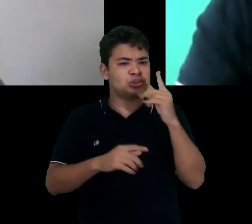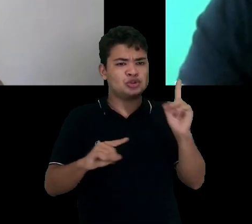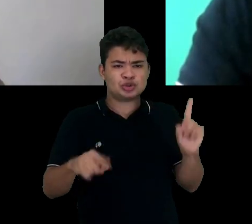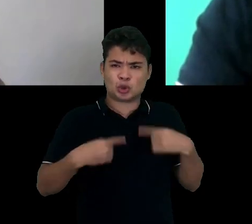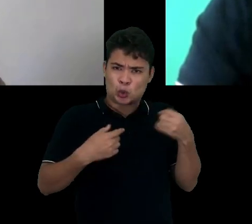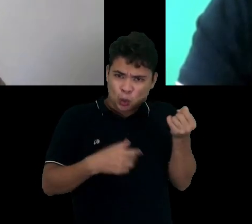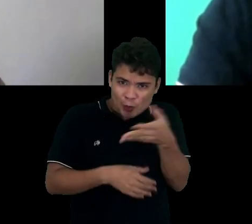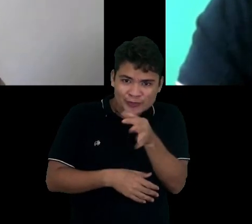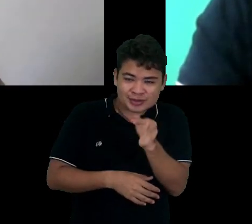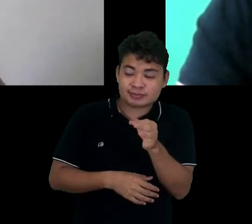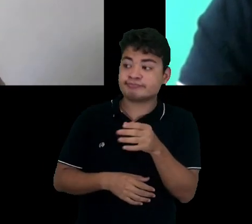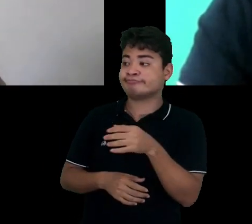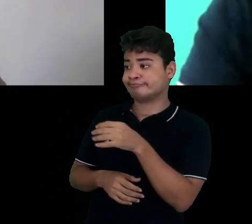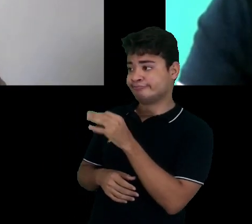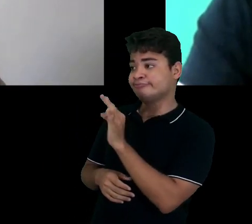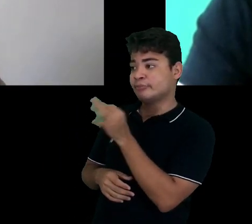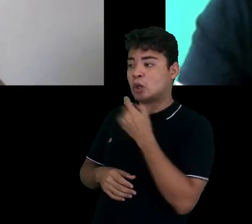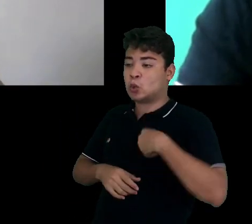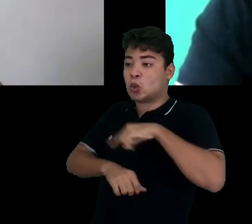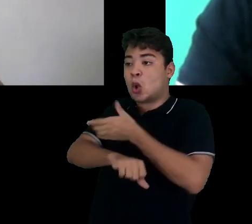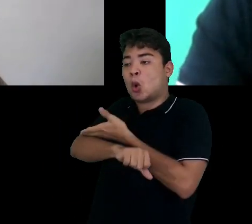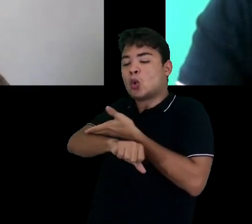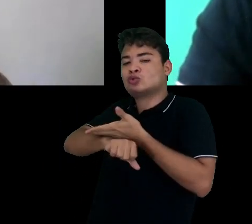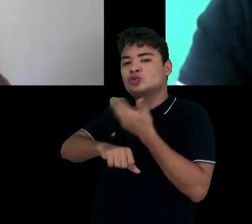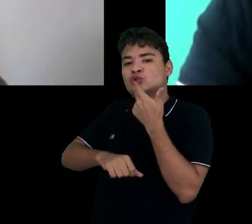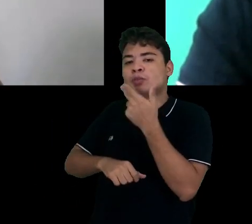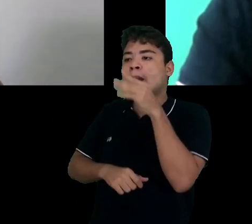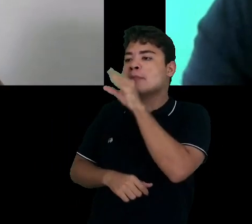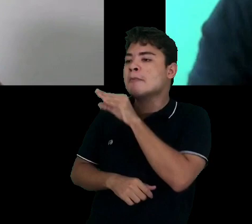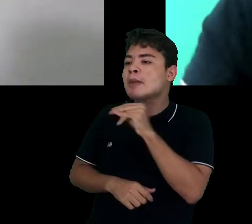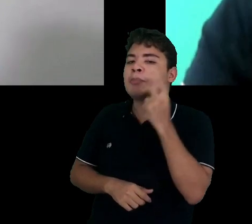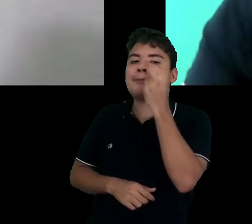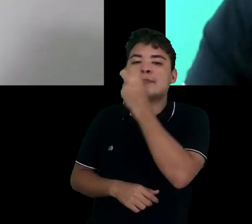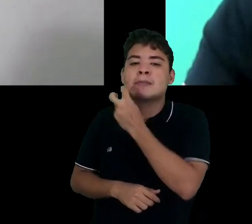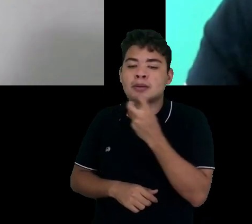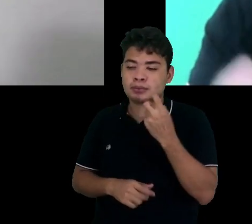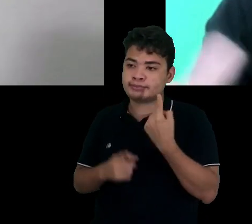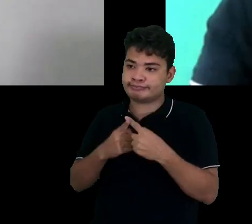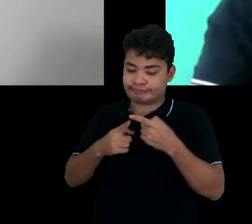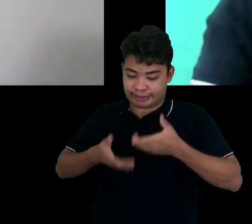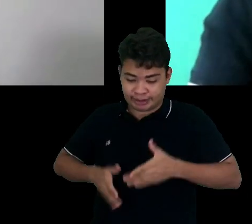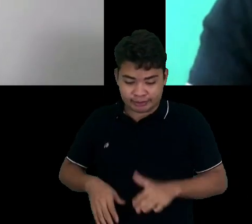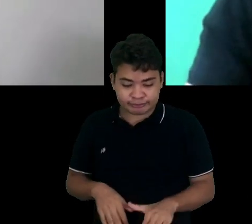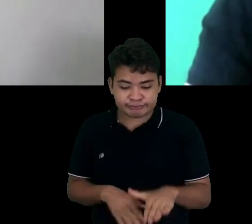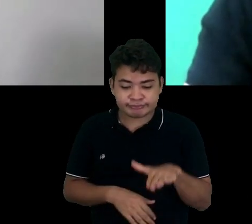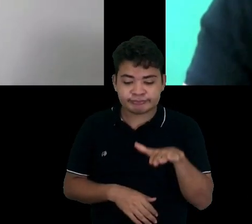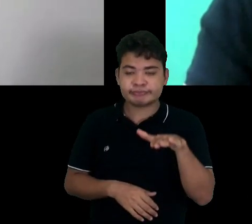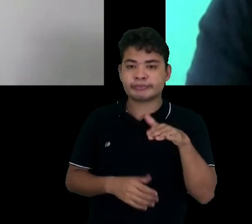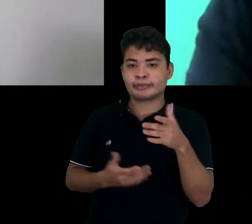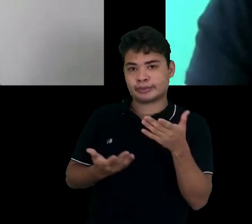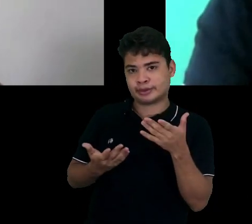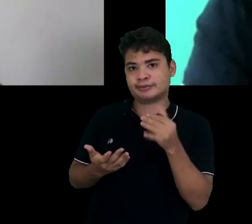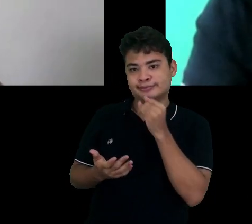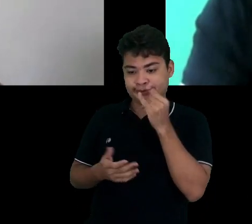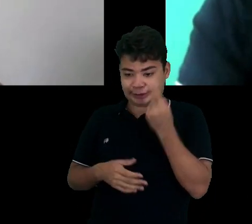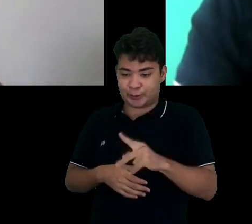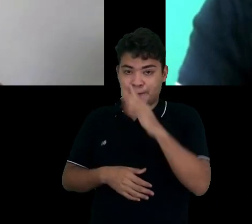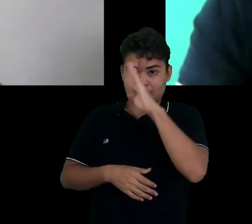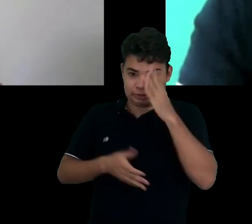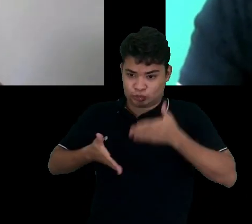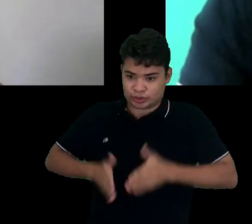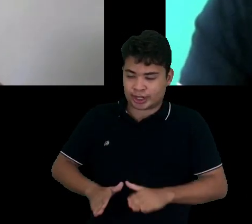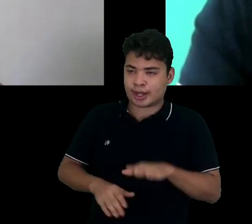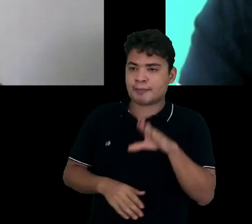né? Nós estamos acostumados com línguas orais, né? Desde pequeno nós crescemos, aqui, nosso caso no